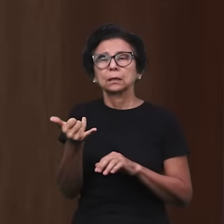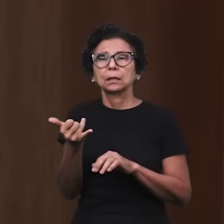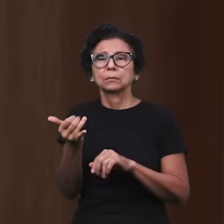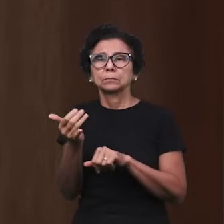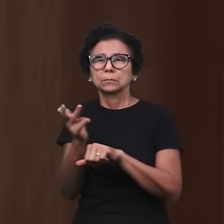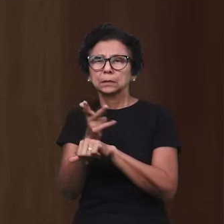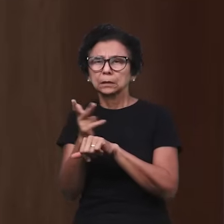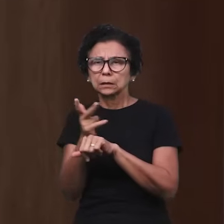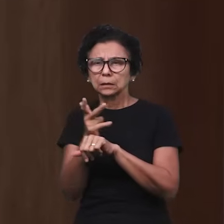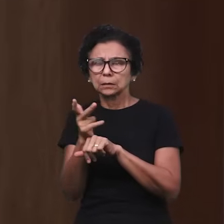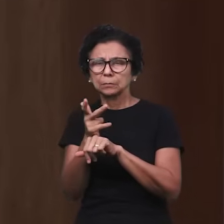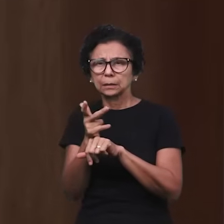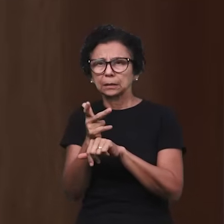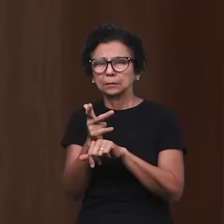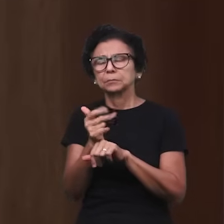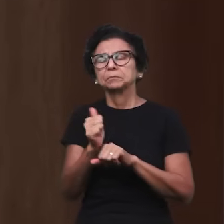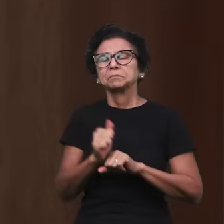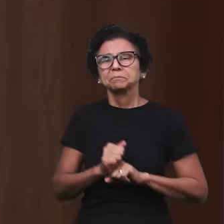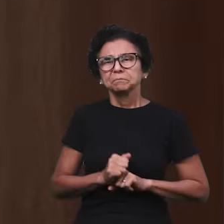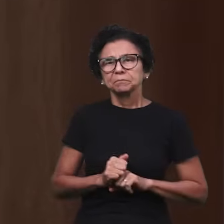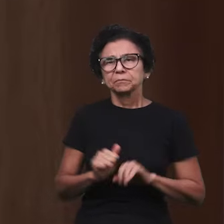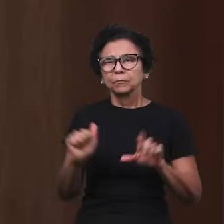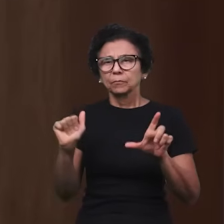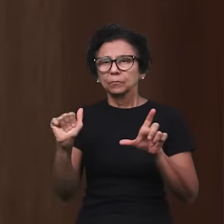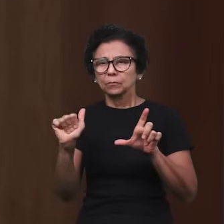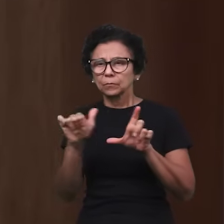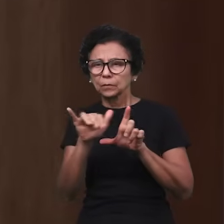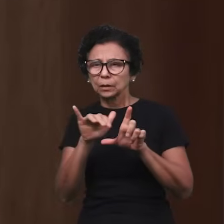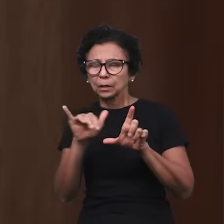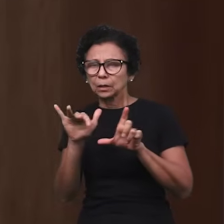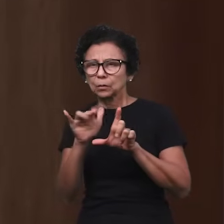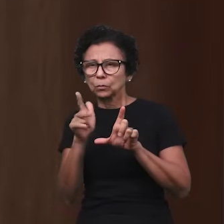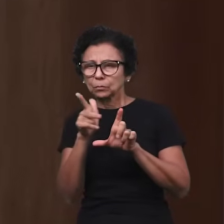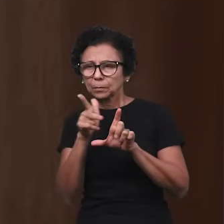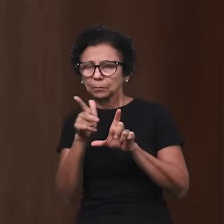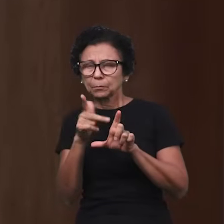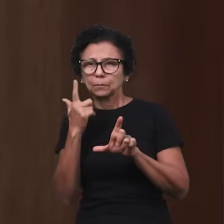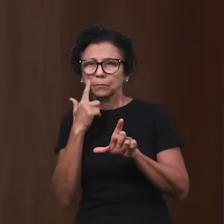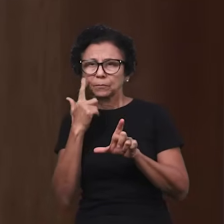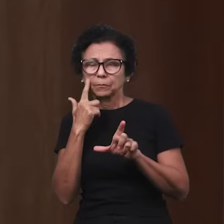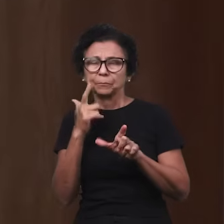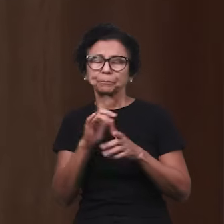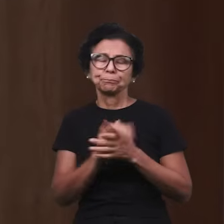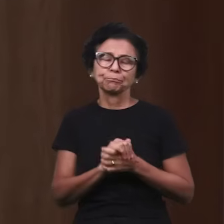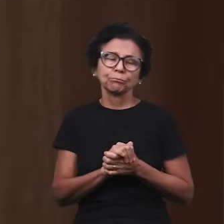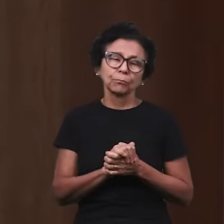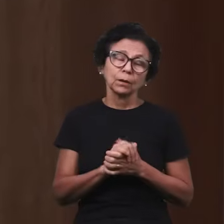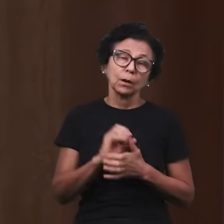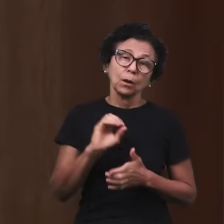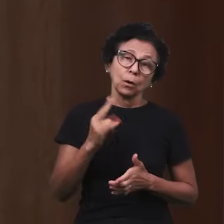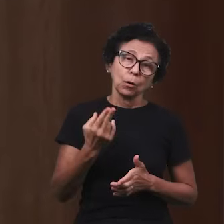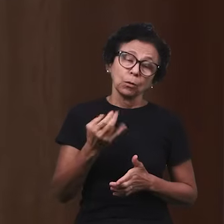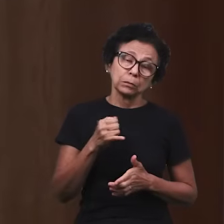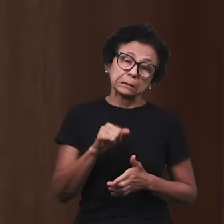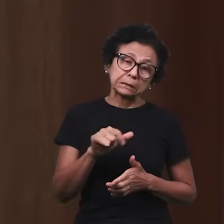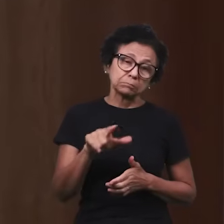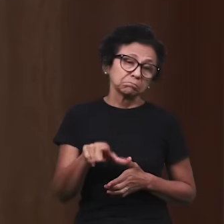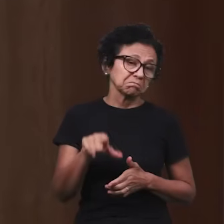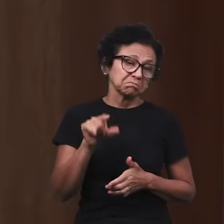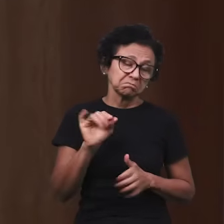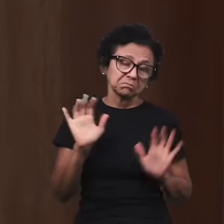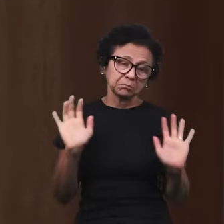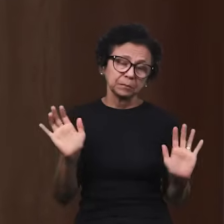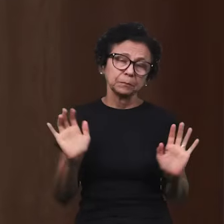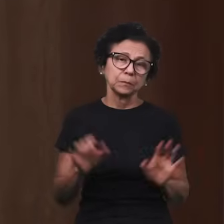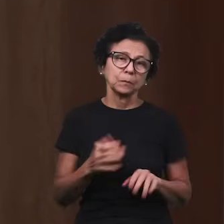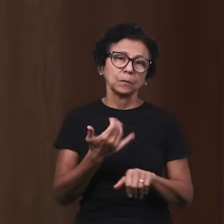também vai te falar sobre o canal aí aberto aí na sua região. Ou, se você preferir, também